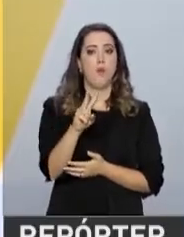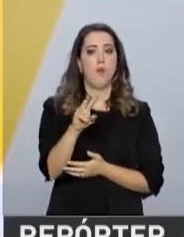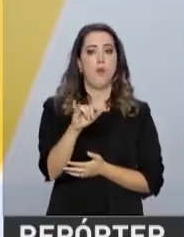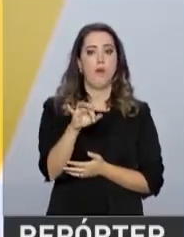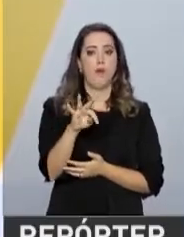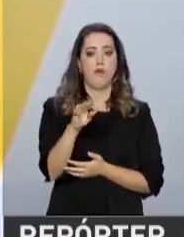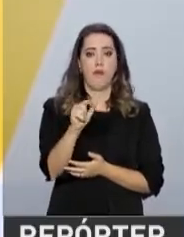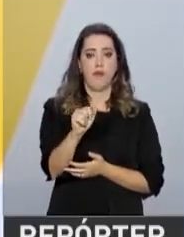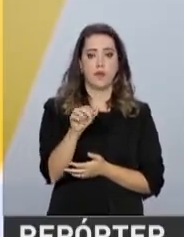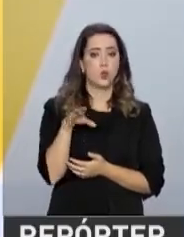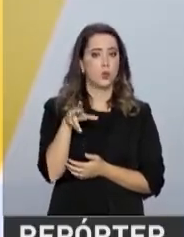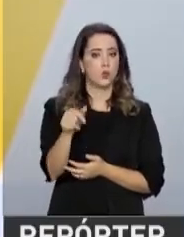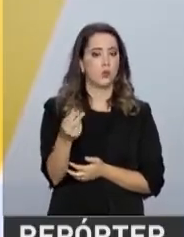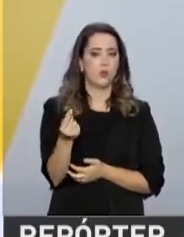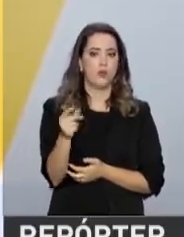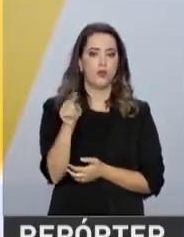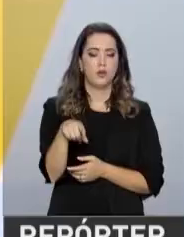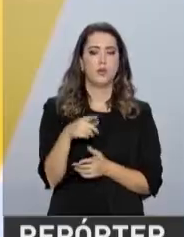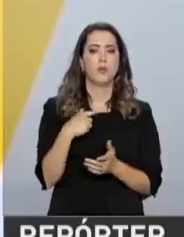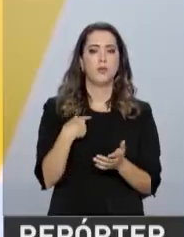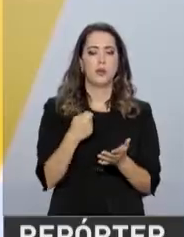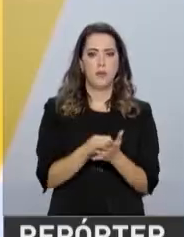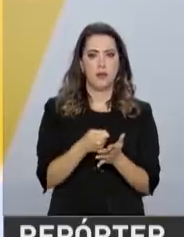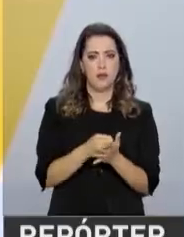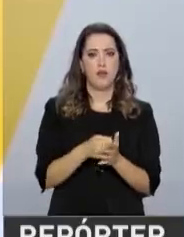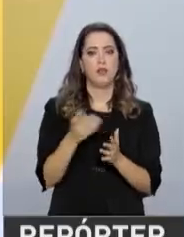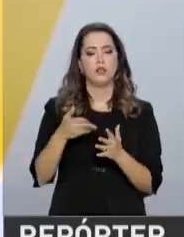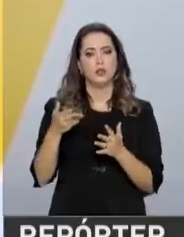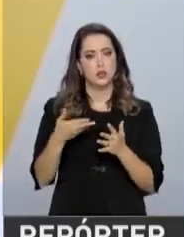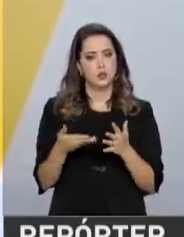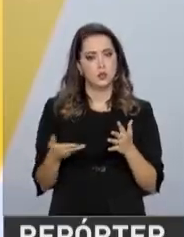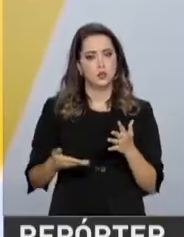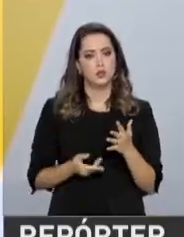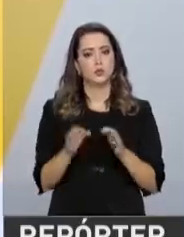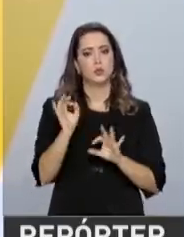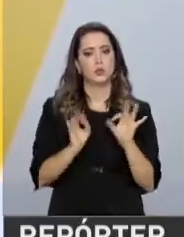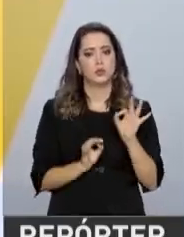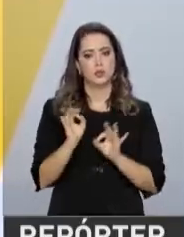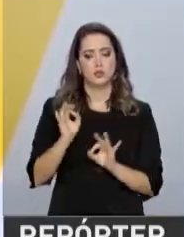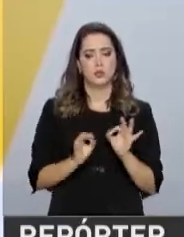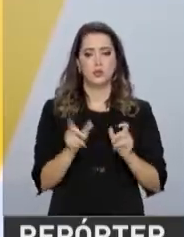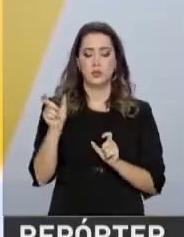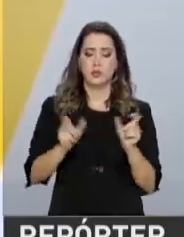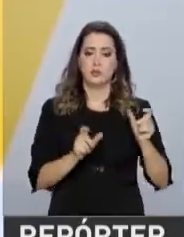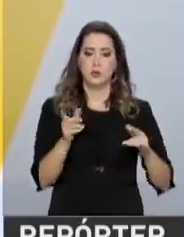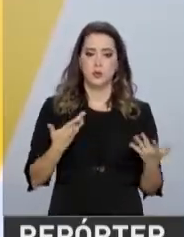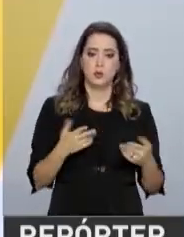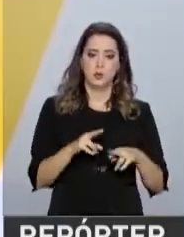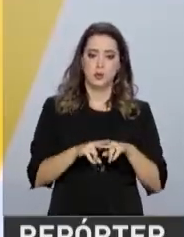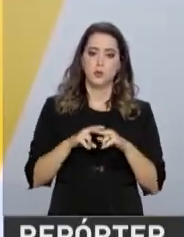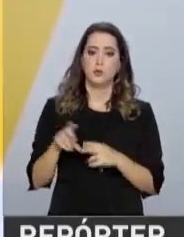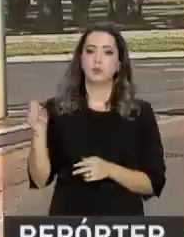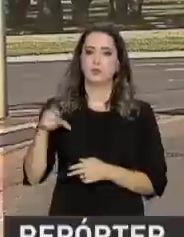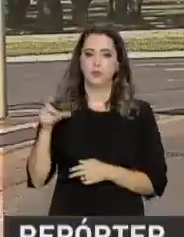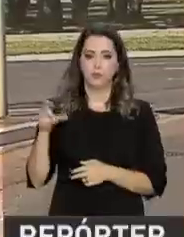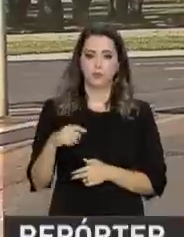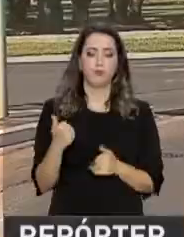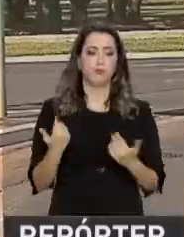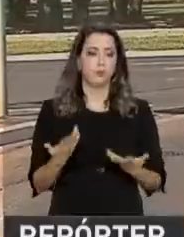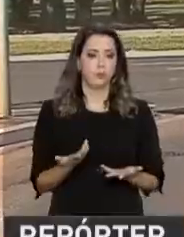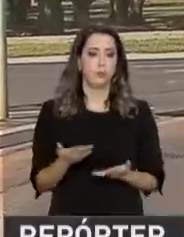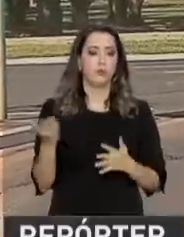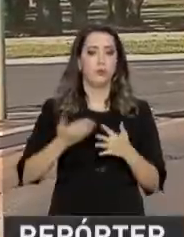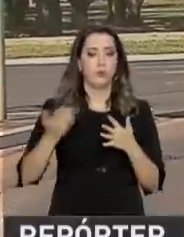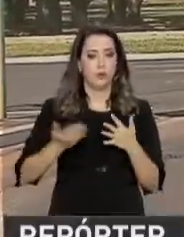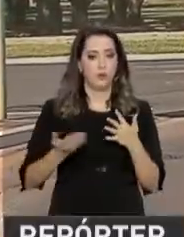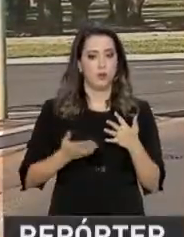e também uma possibilidade do pagamento mais módico, mais controlado e planejado pelo cidadão através do parcelamento. O